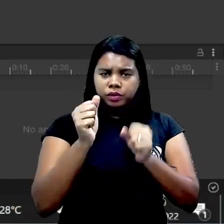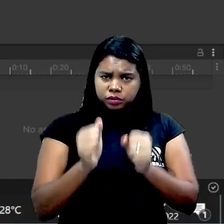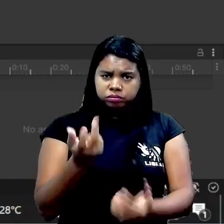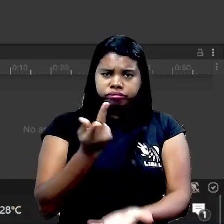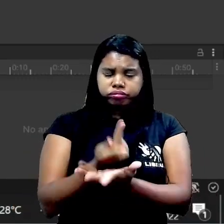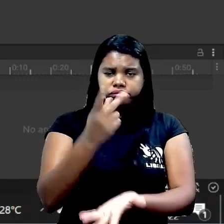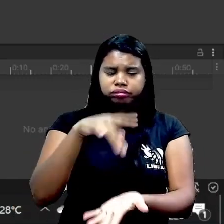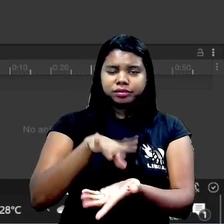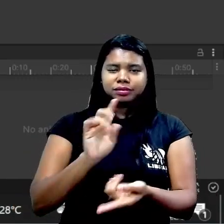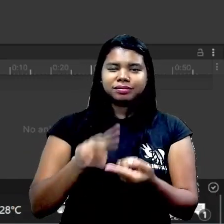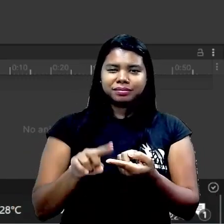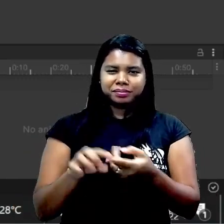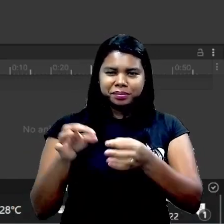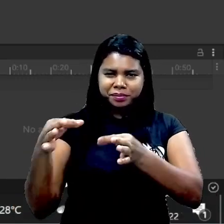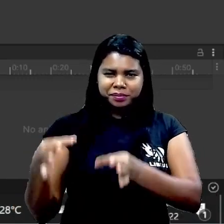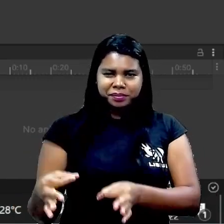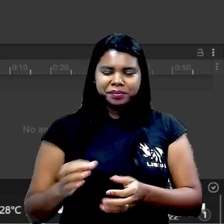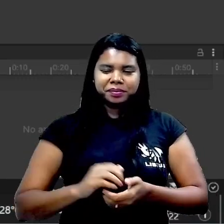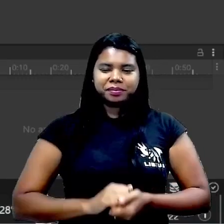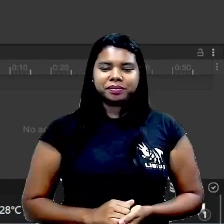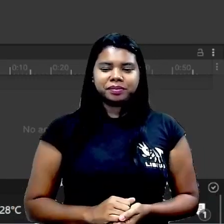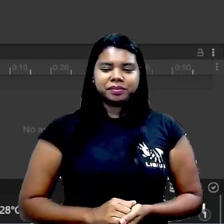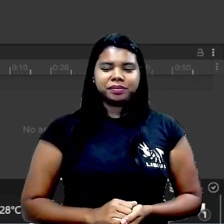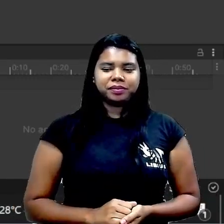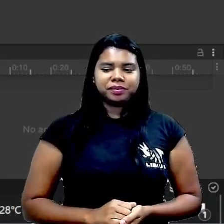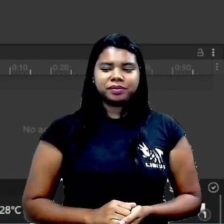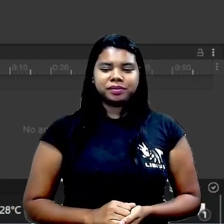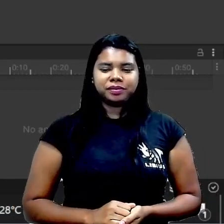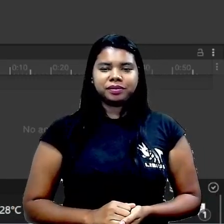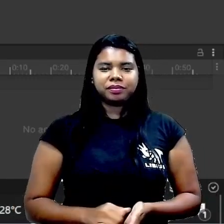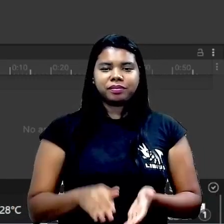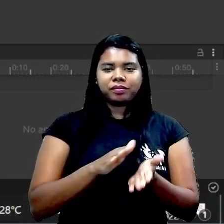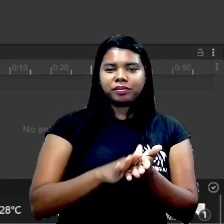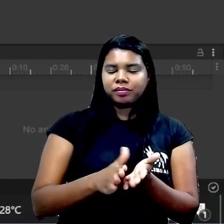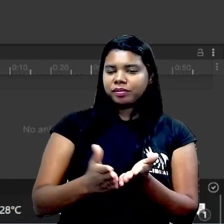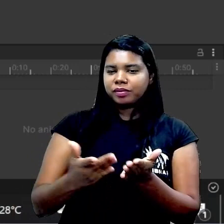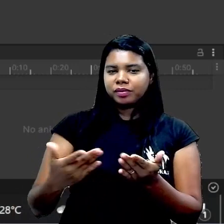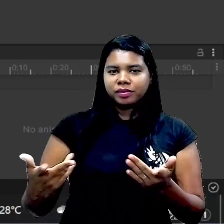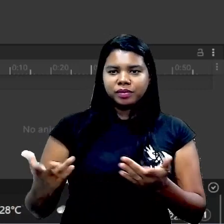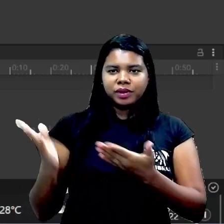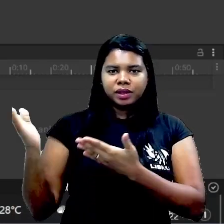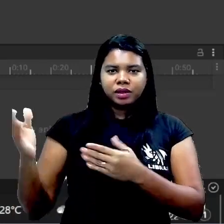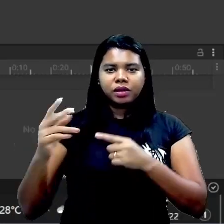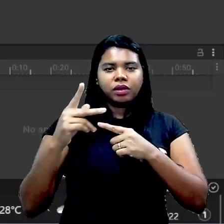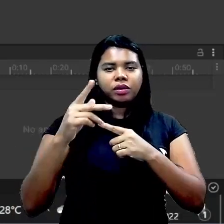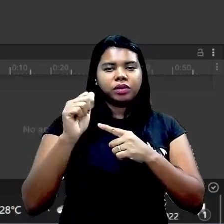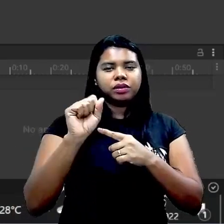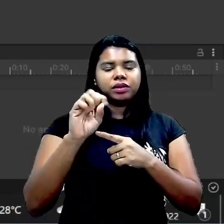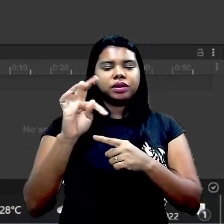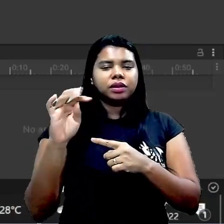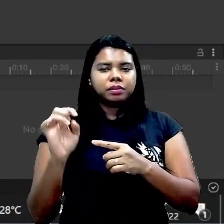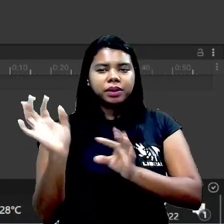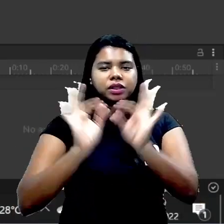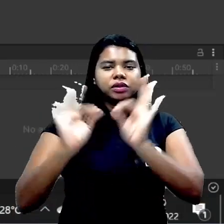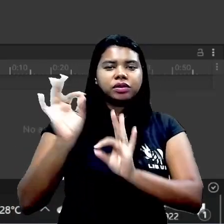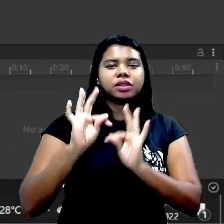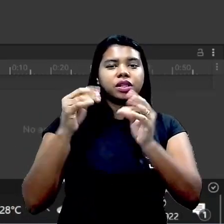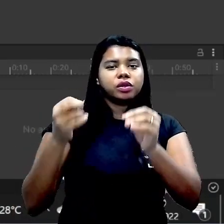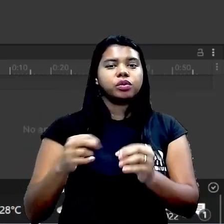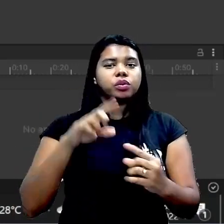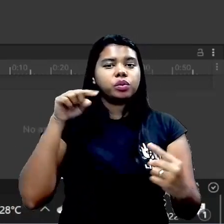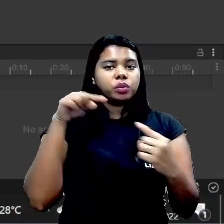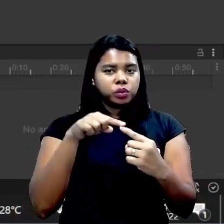executar. Certo? Aqui estão as pastas, aqui vai ficar a cena do meu game. E esse inspetor aqui vai definir tudo que eu vou fazer no meu